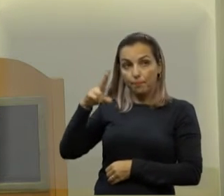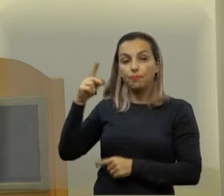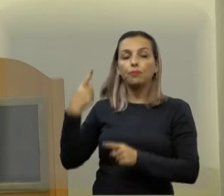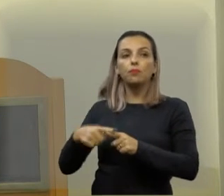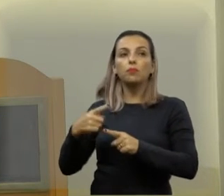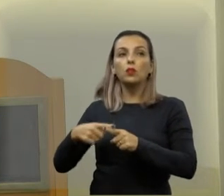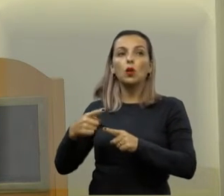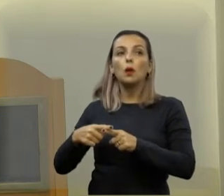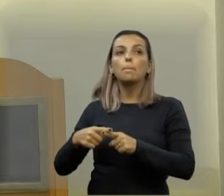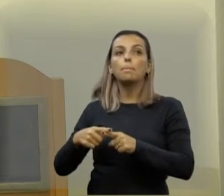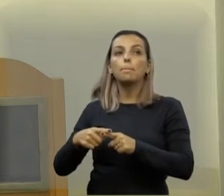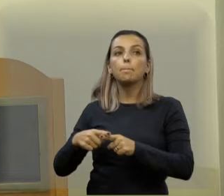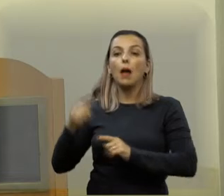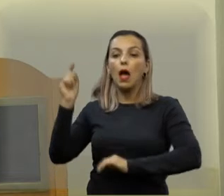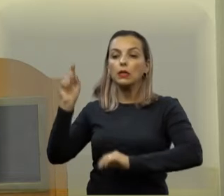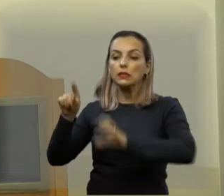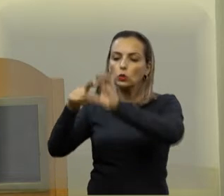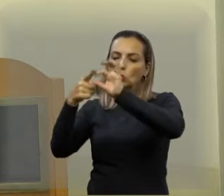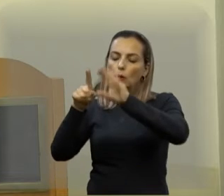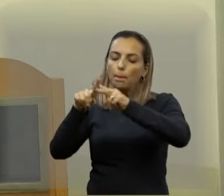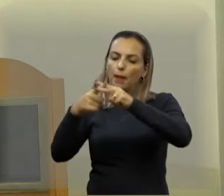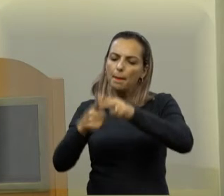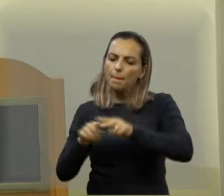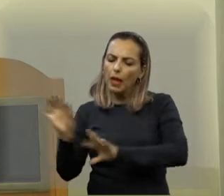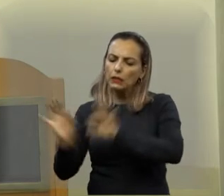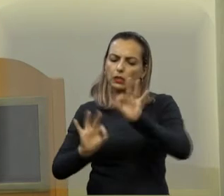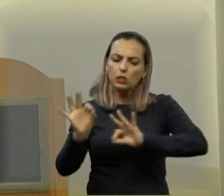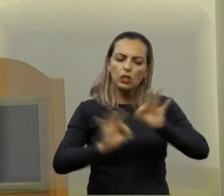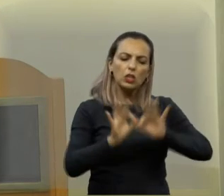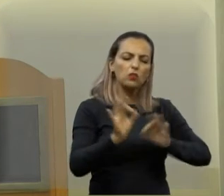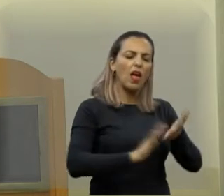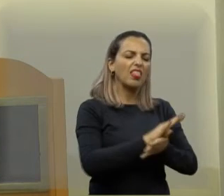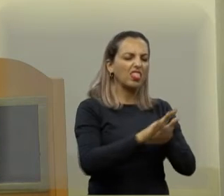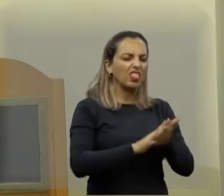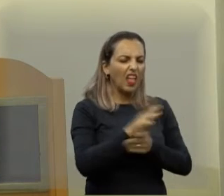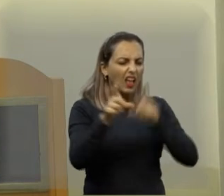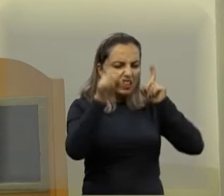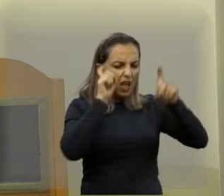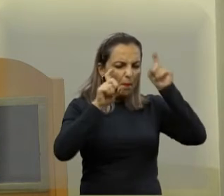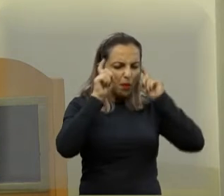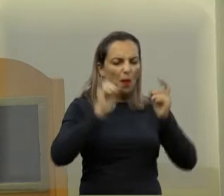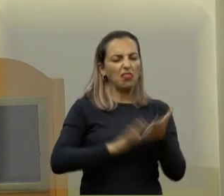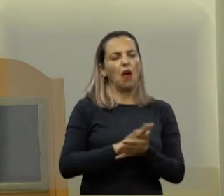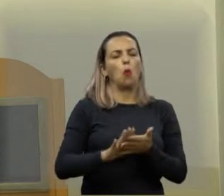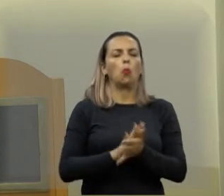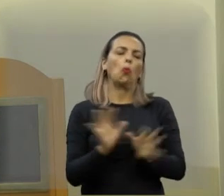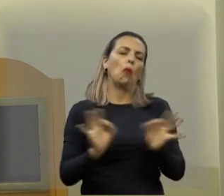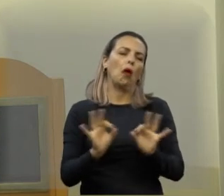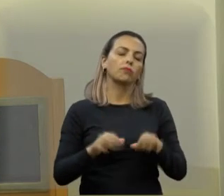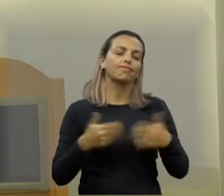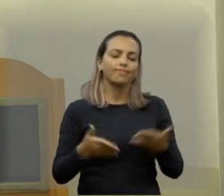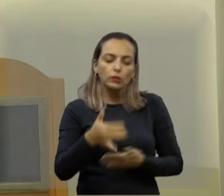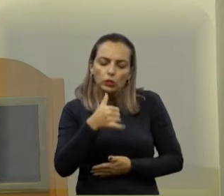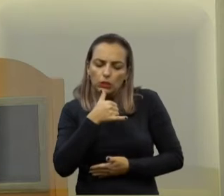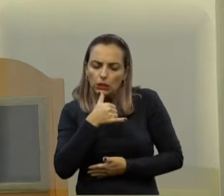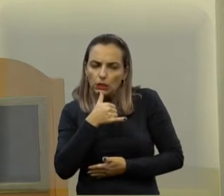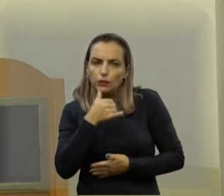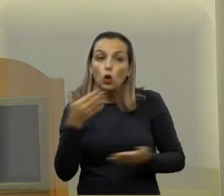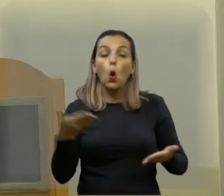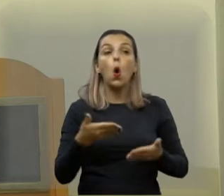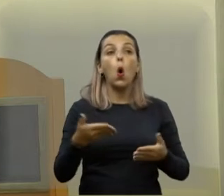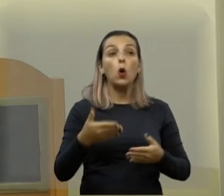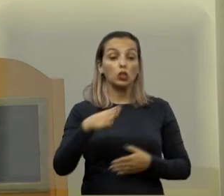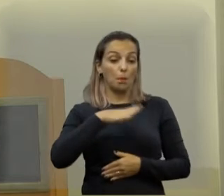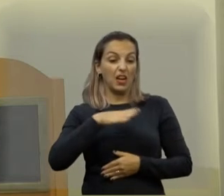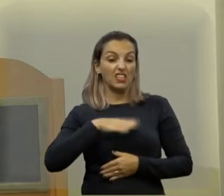contribuindo não está fazendo nada zeladoria adequada não está se preocupando com isso né é uma lamentável nós temos hoje uma